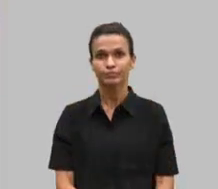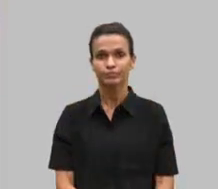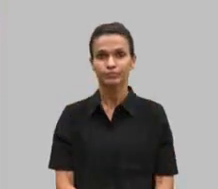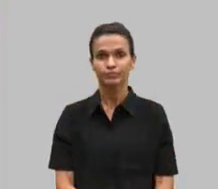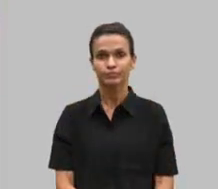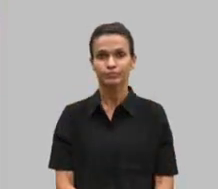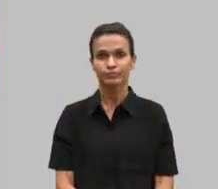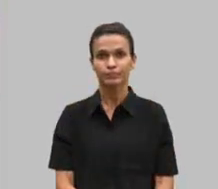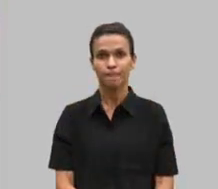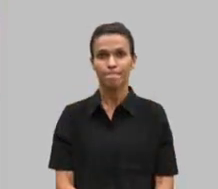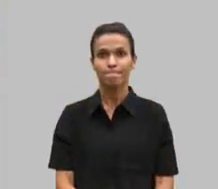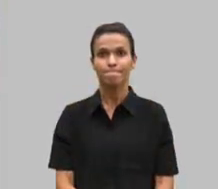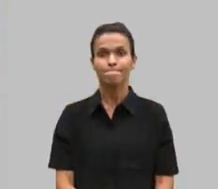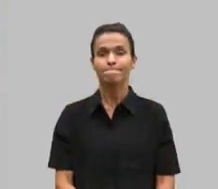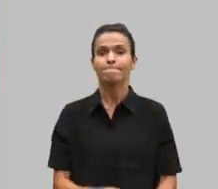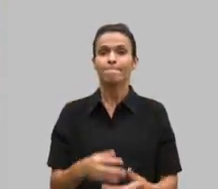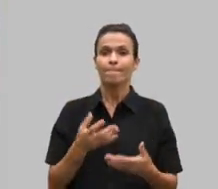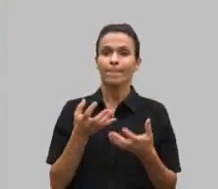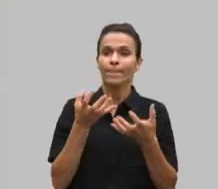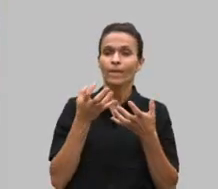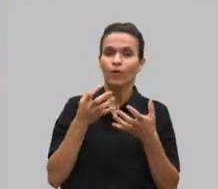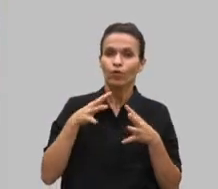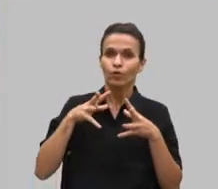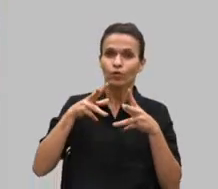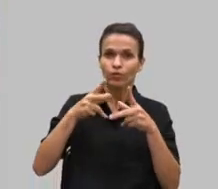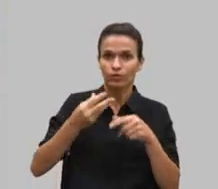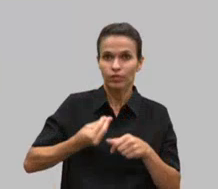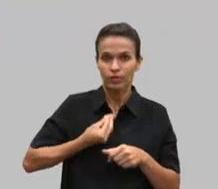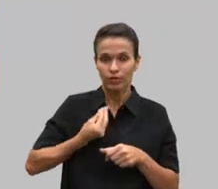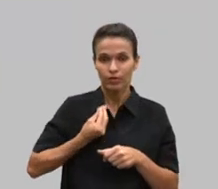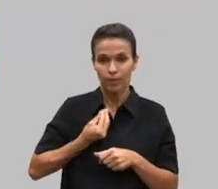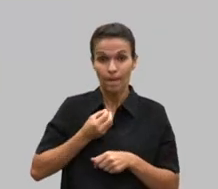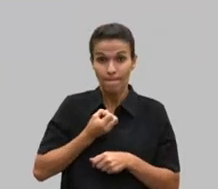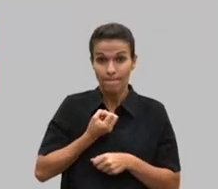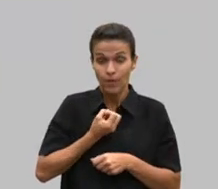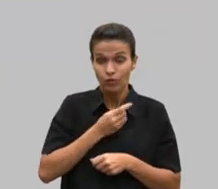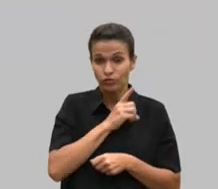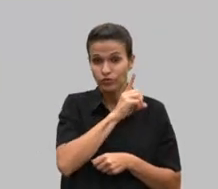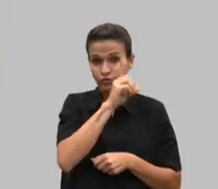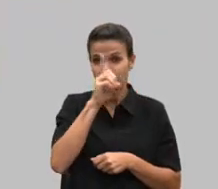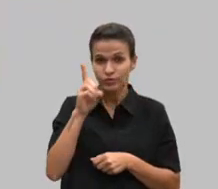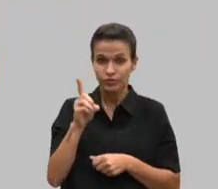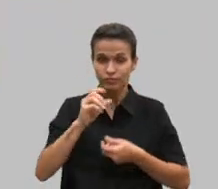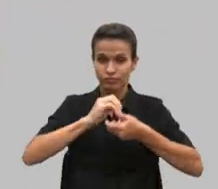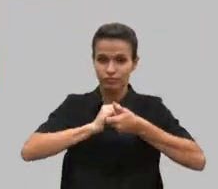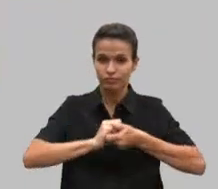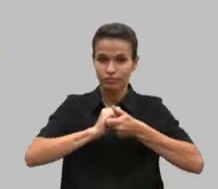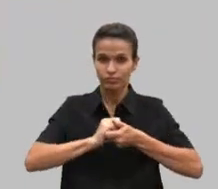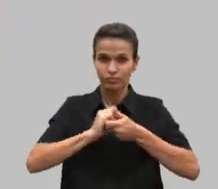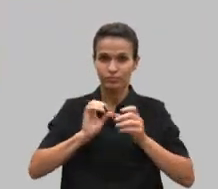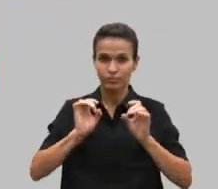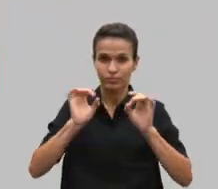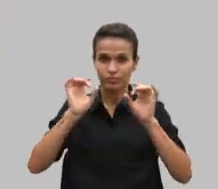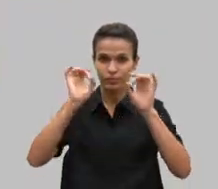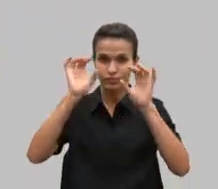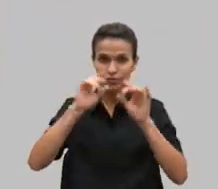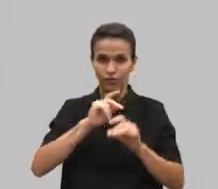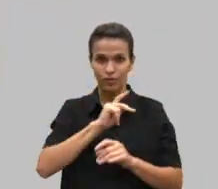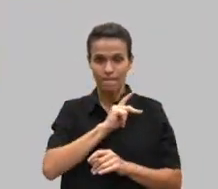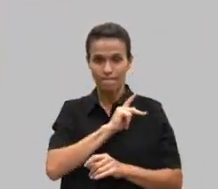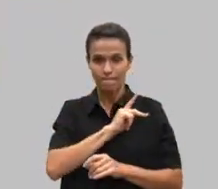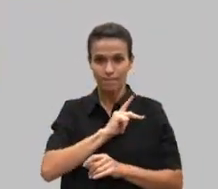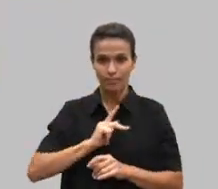Desejo a todos e a todas aqui presente um bom dia um comprimento especial excelentíssimo presidente da casa